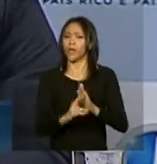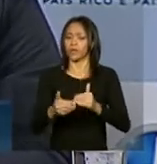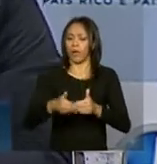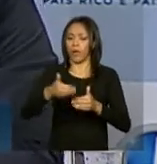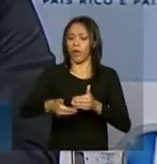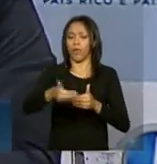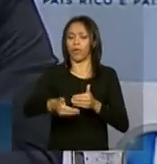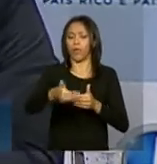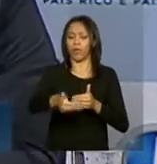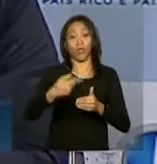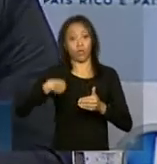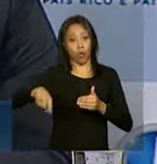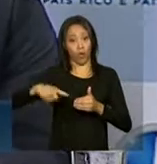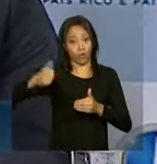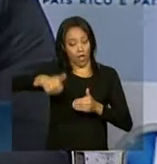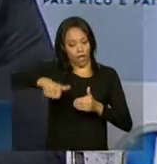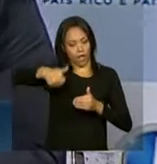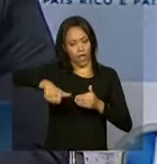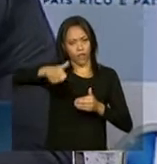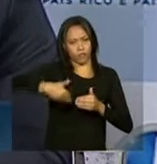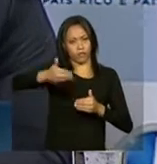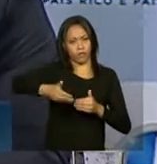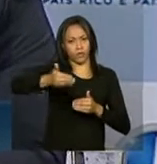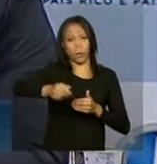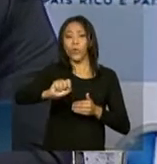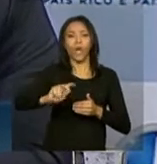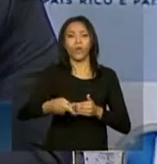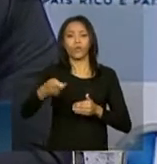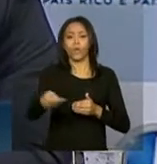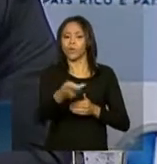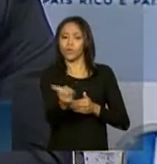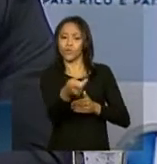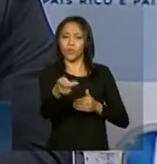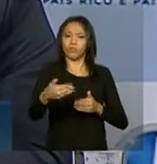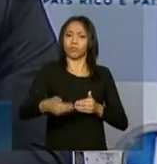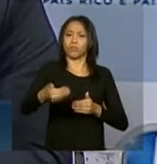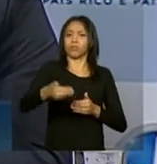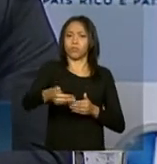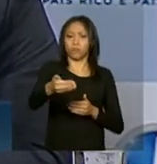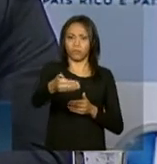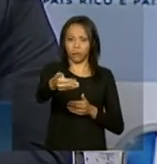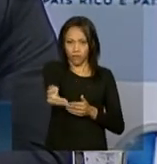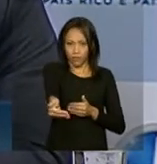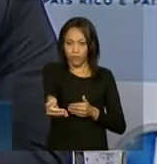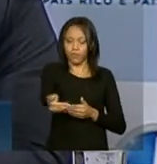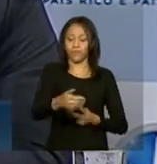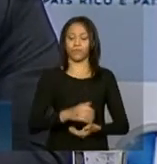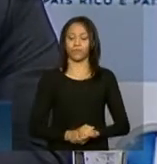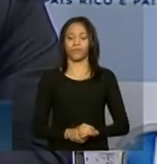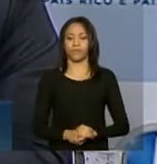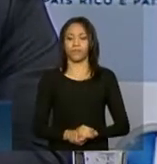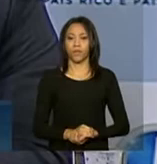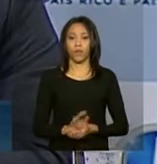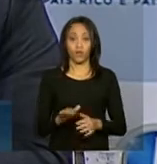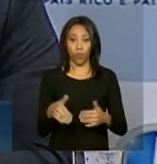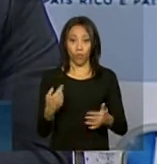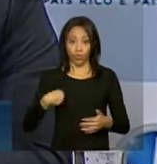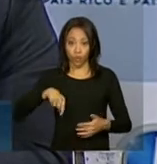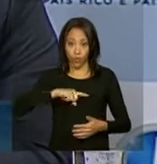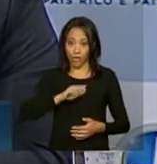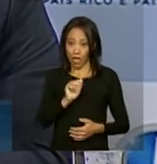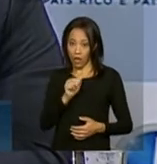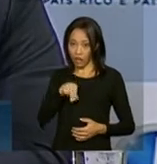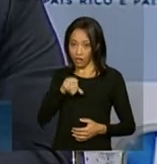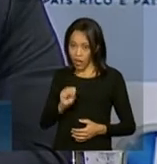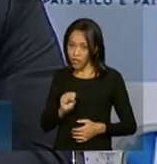Nós fazemos uma análise sobre a curva de impactos que há sobre a operadora e, quando nós formos